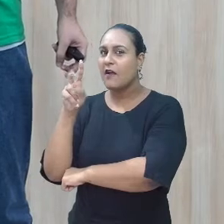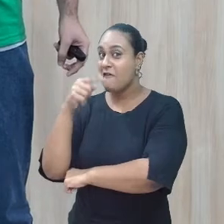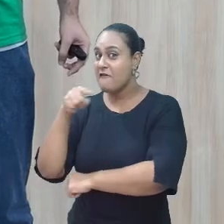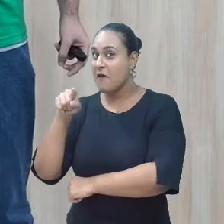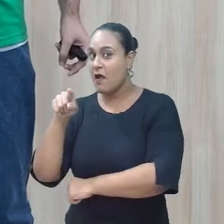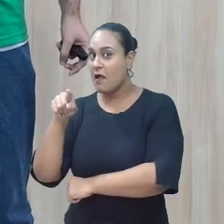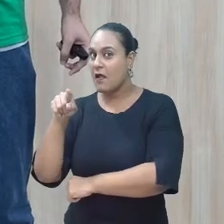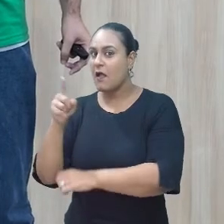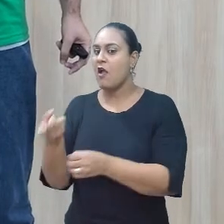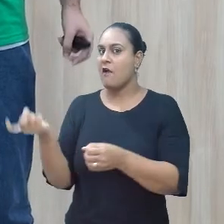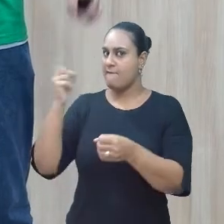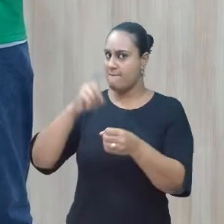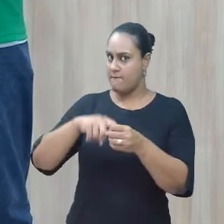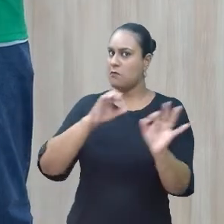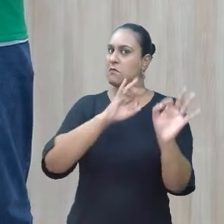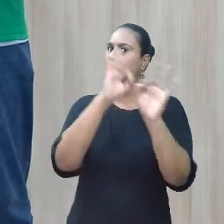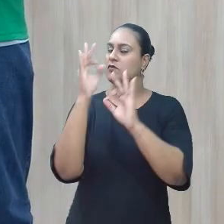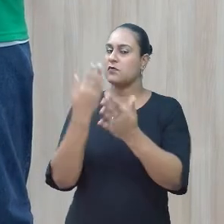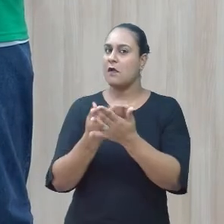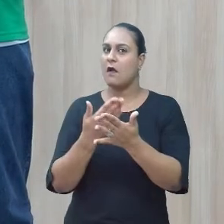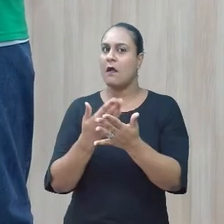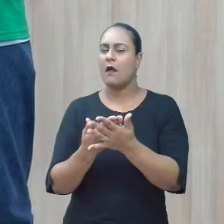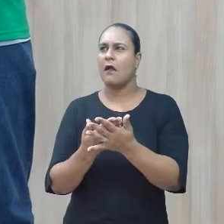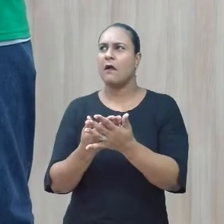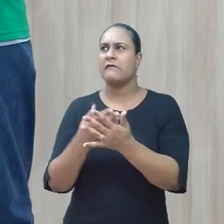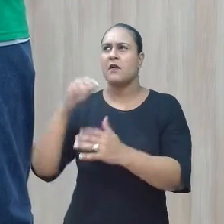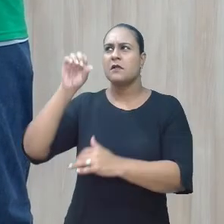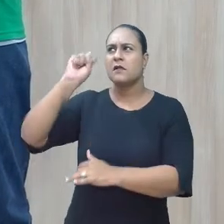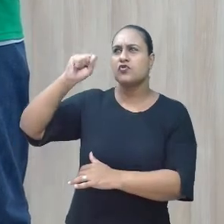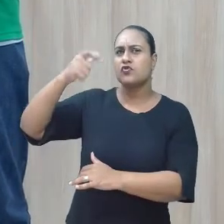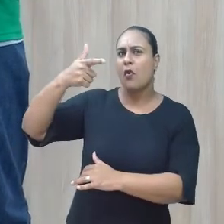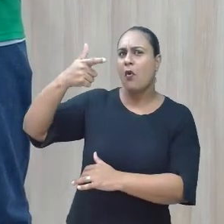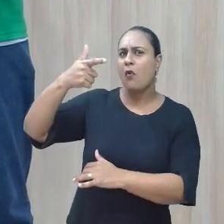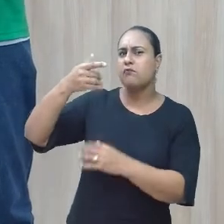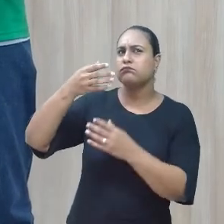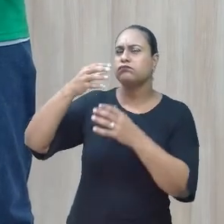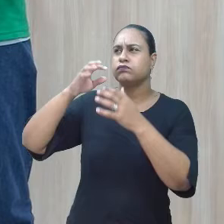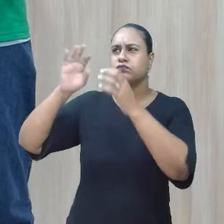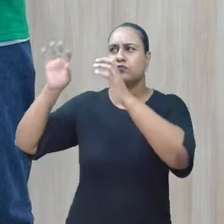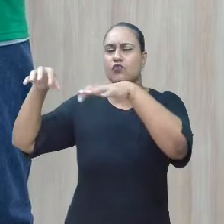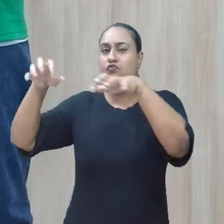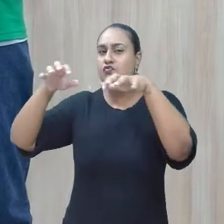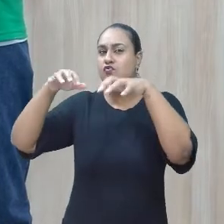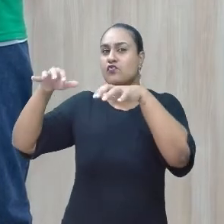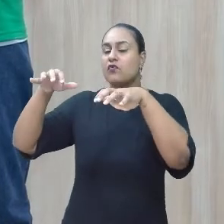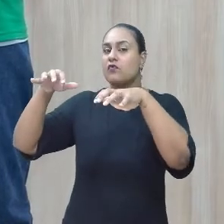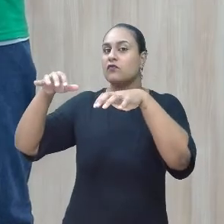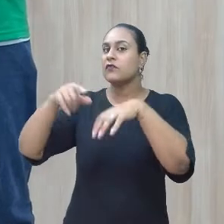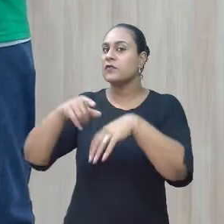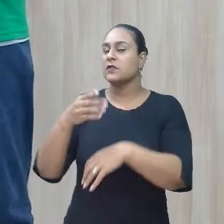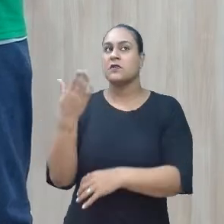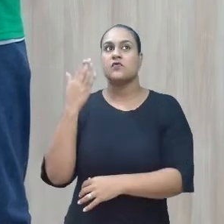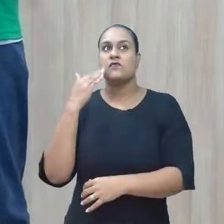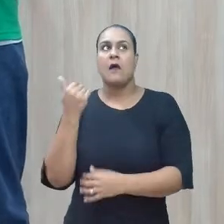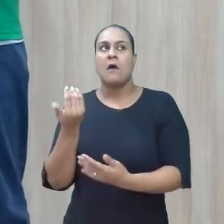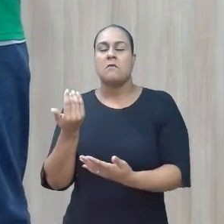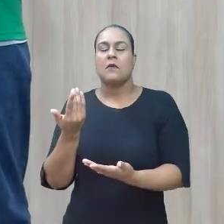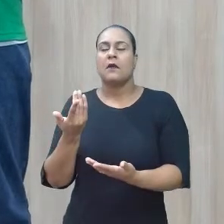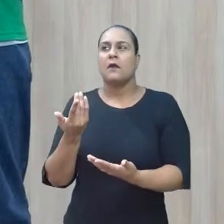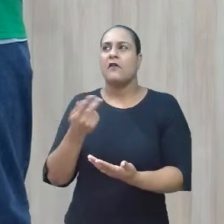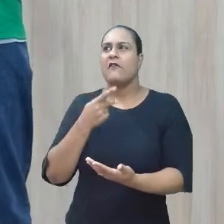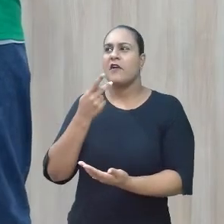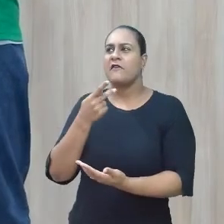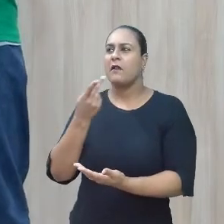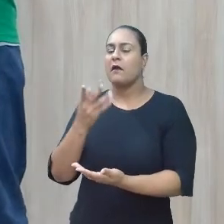e voltar para a aula, tá certo? Eu não sei se o dia vai estar ensolarado, se o dia vai estar chuvoso. Então você não vai dizer: eita,